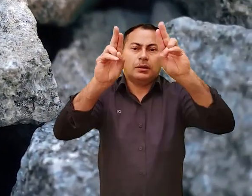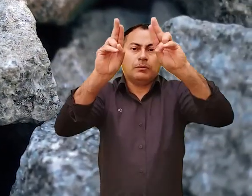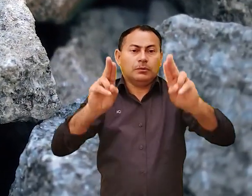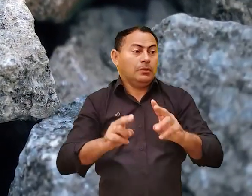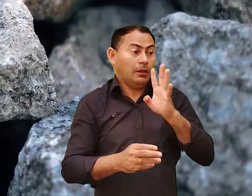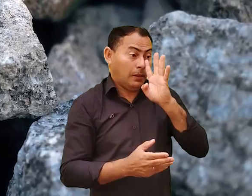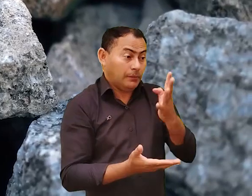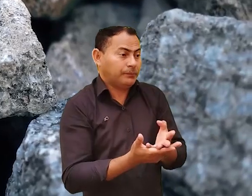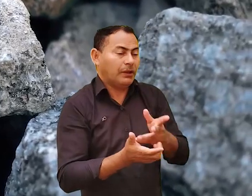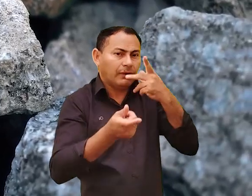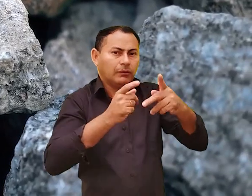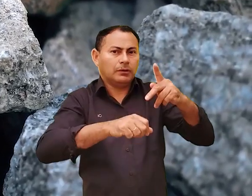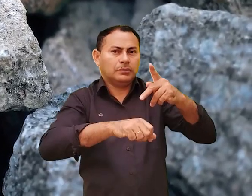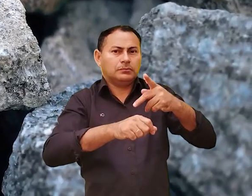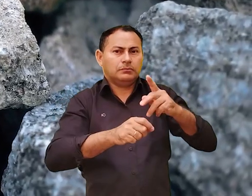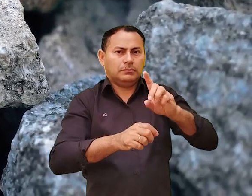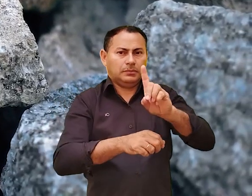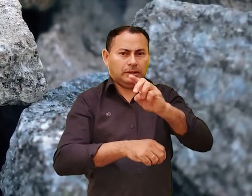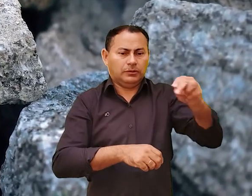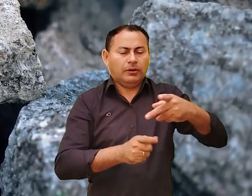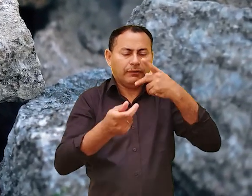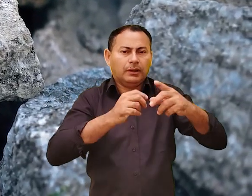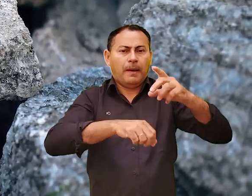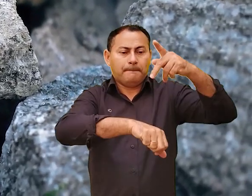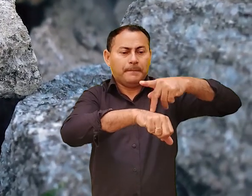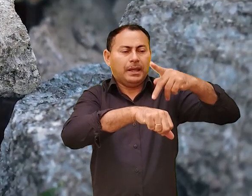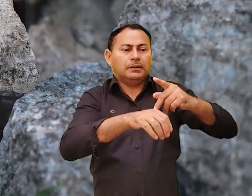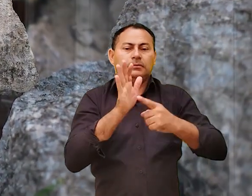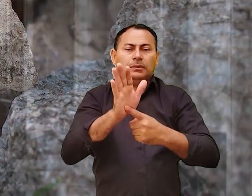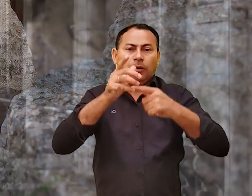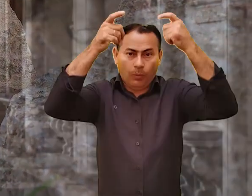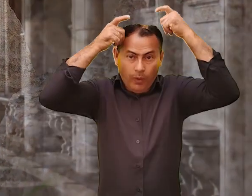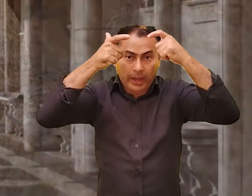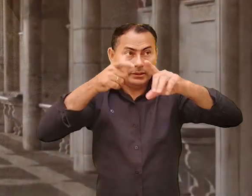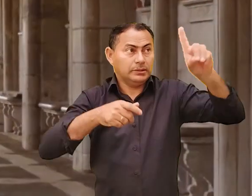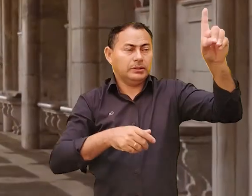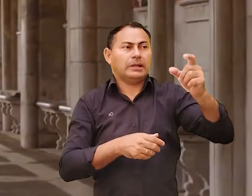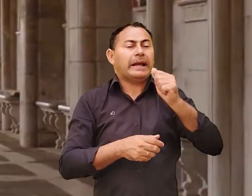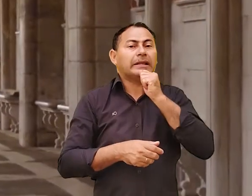quando disse que a pedra representava o reino de Deus que ainda estava por vir.